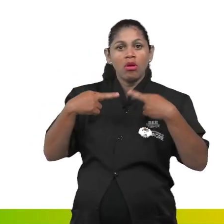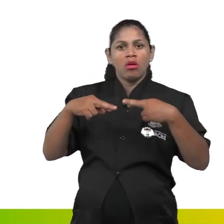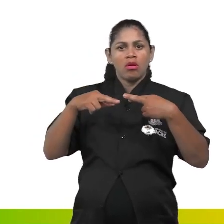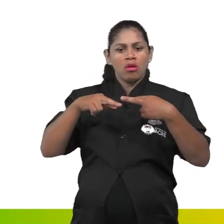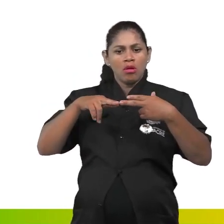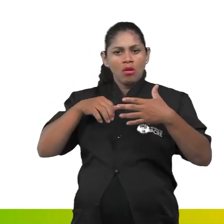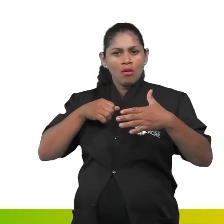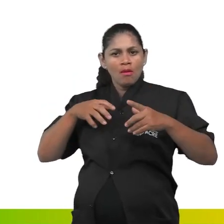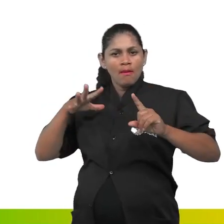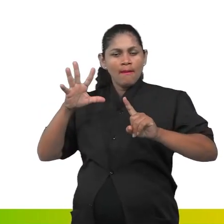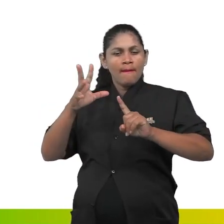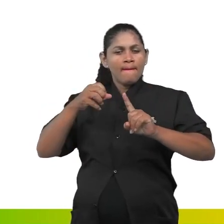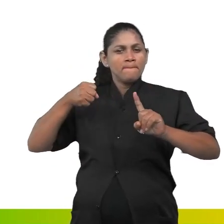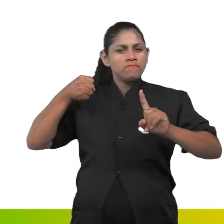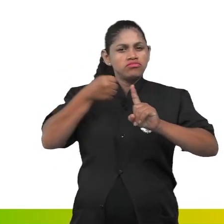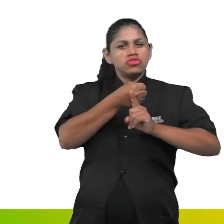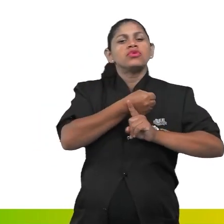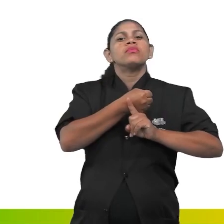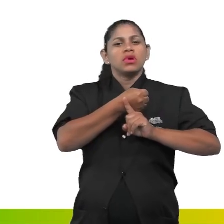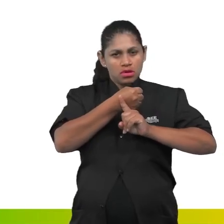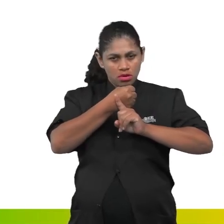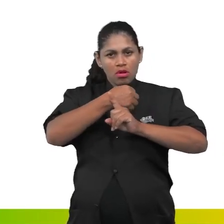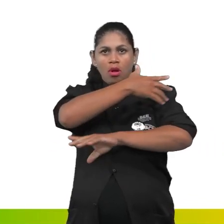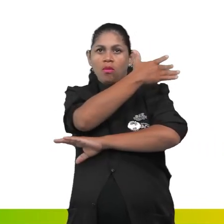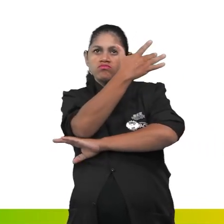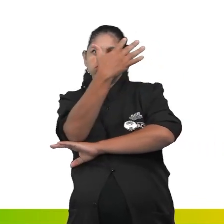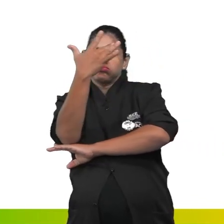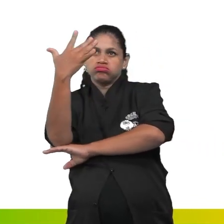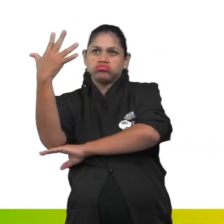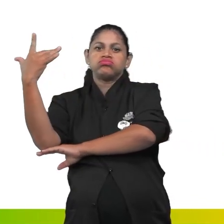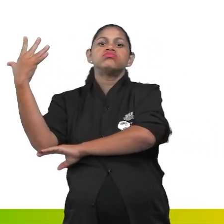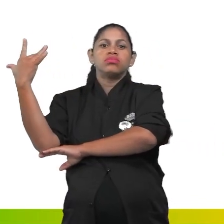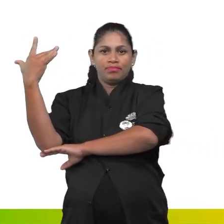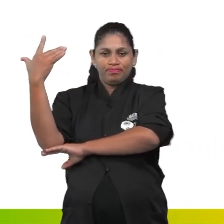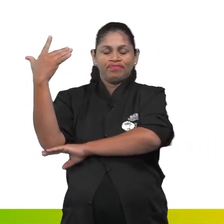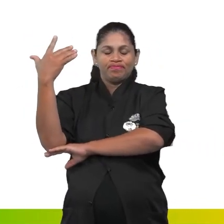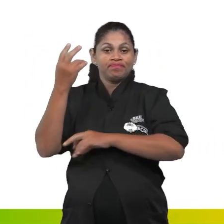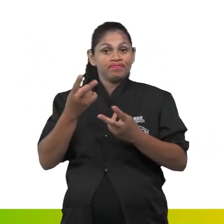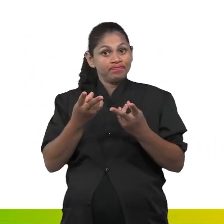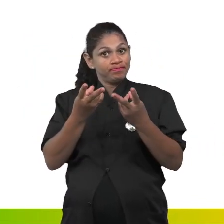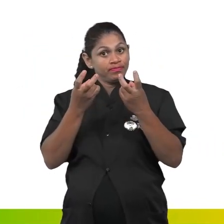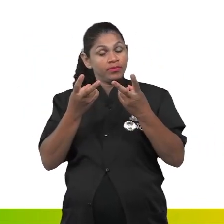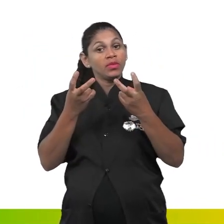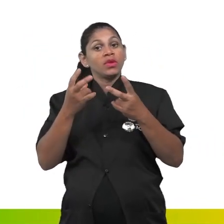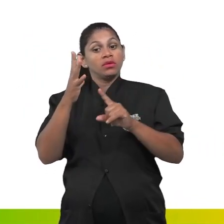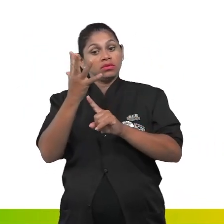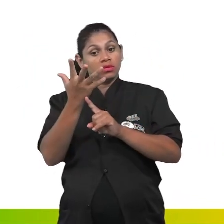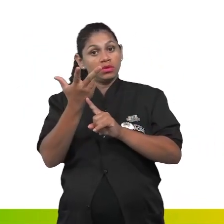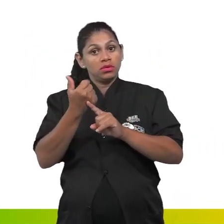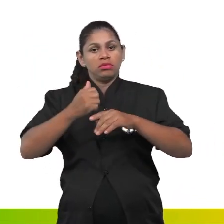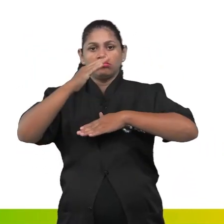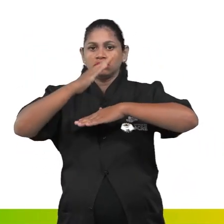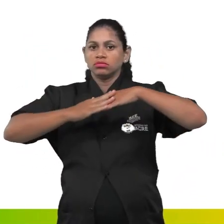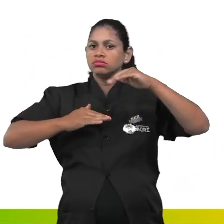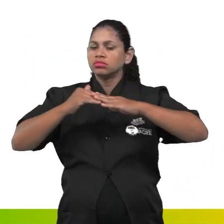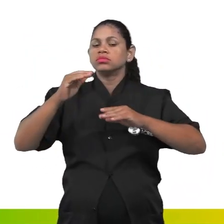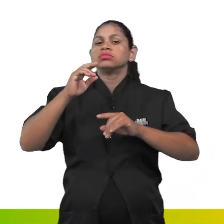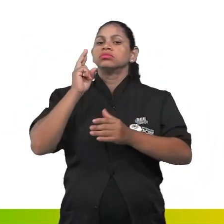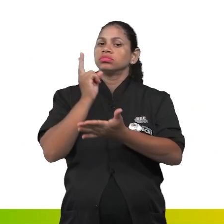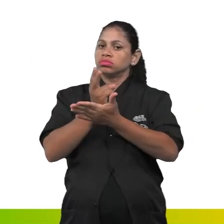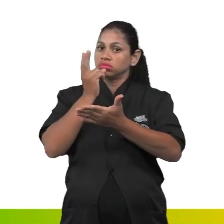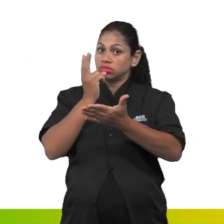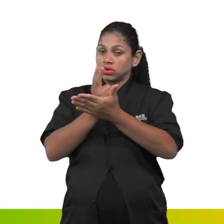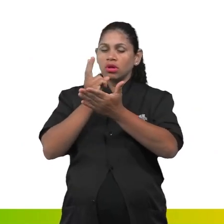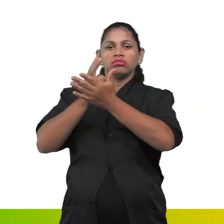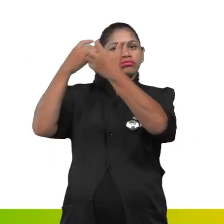como fez Franz também. Então, a gente vê que os artistas estão sempre fazendo essa reflexão do